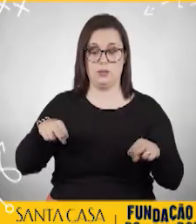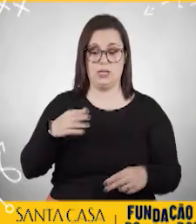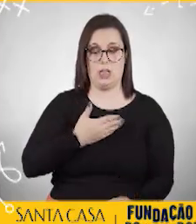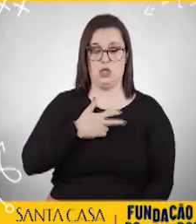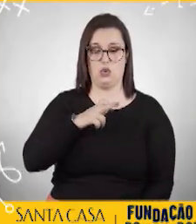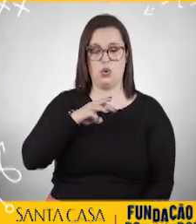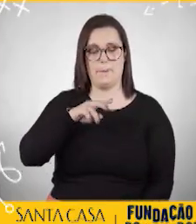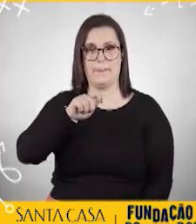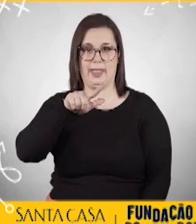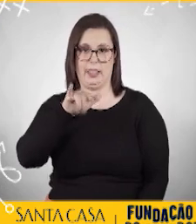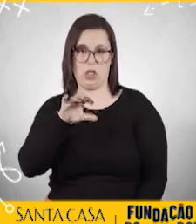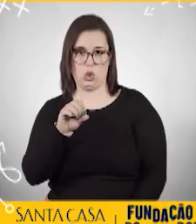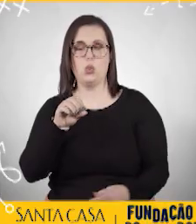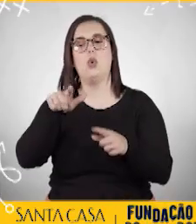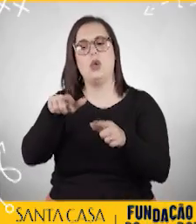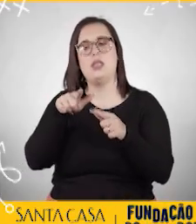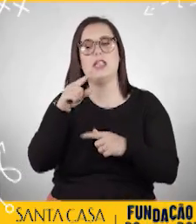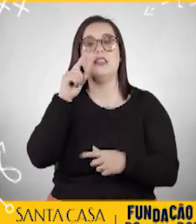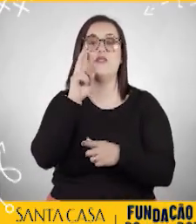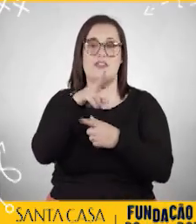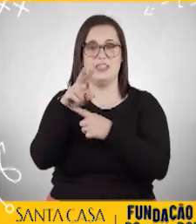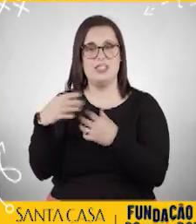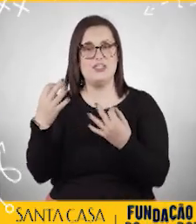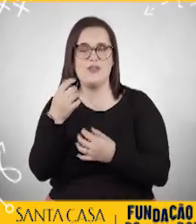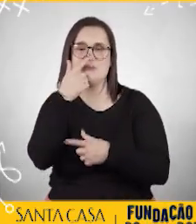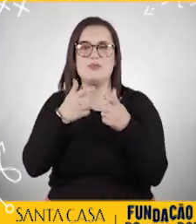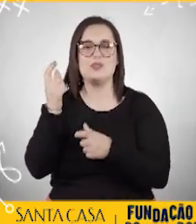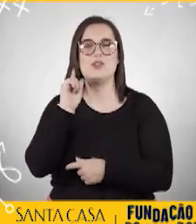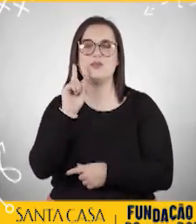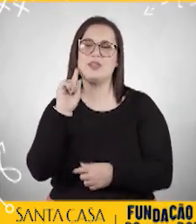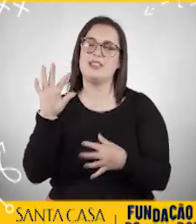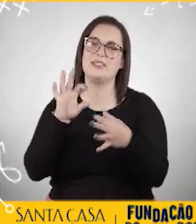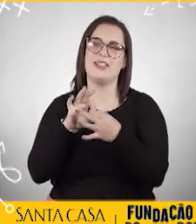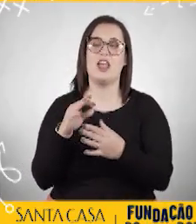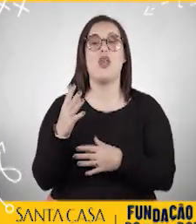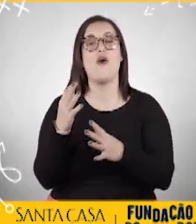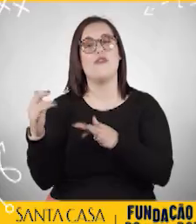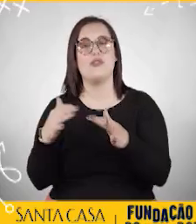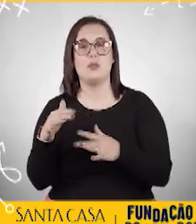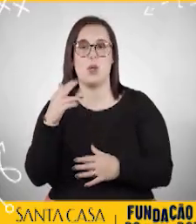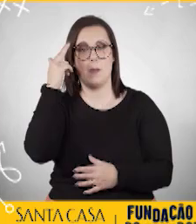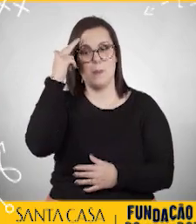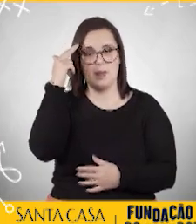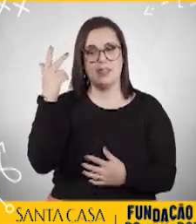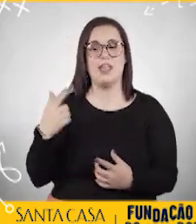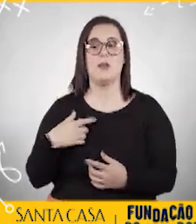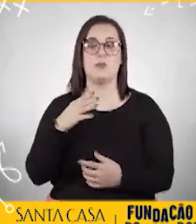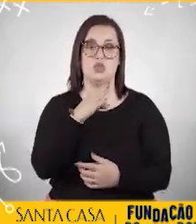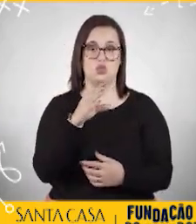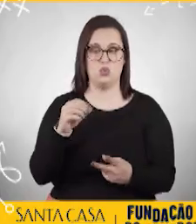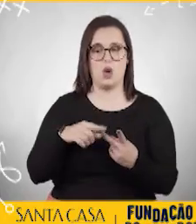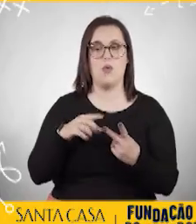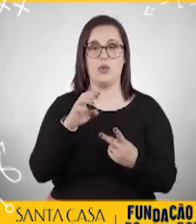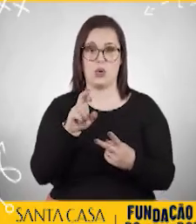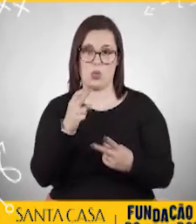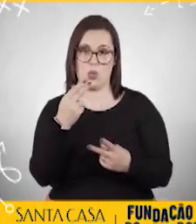Nélio Mendonça contou com uma visita muito especial de vários craques e nomes de destaque do futebol madeirense. Ruben Micael e João